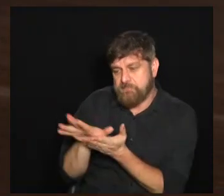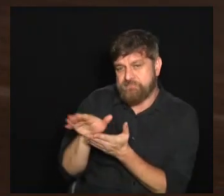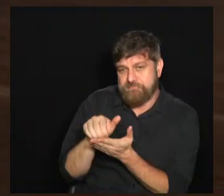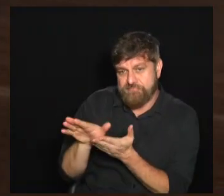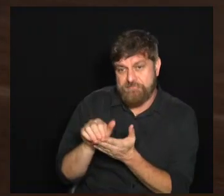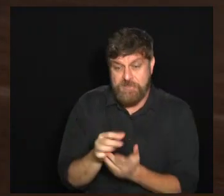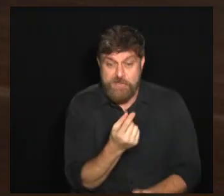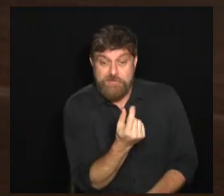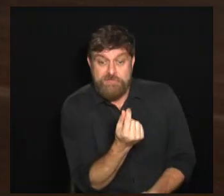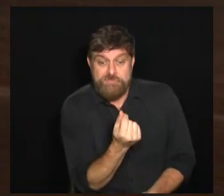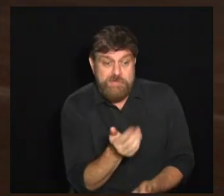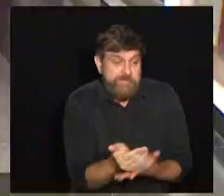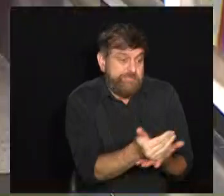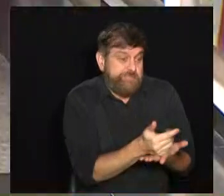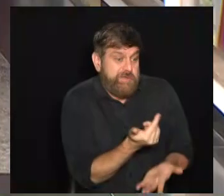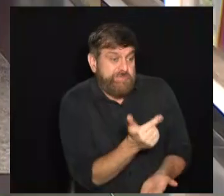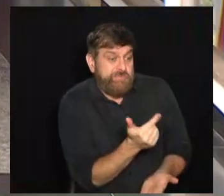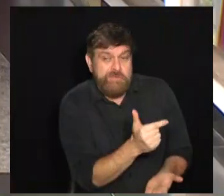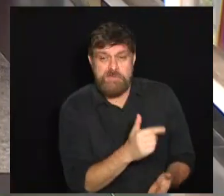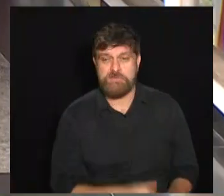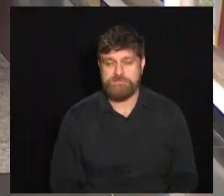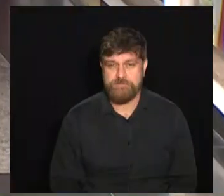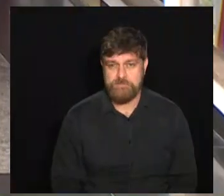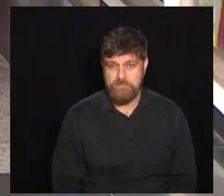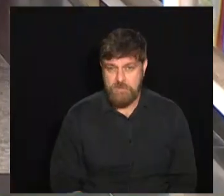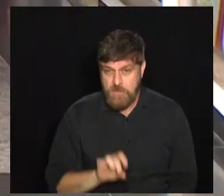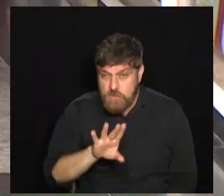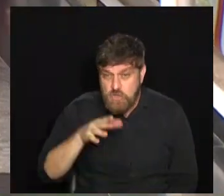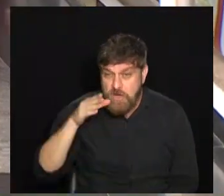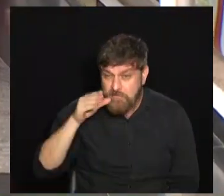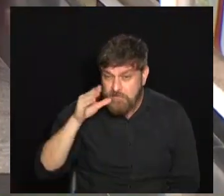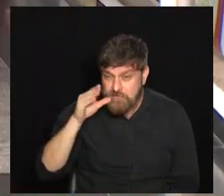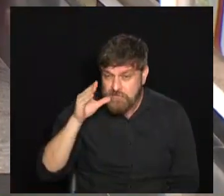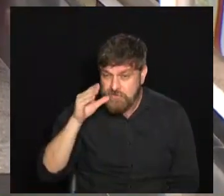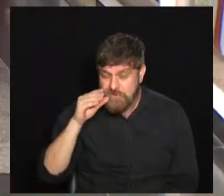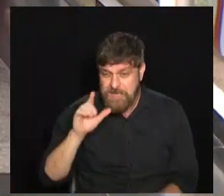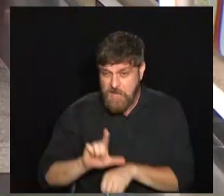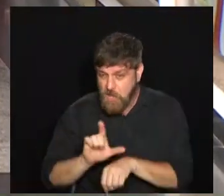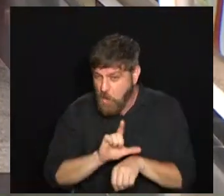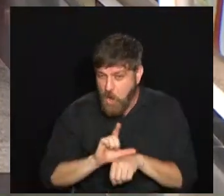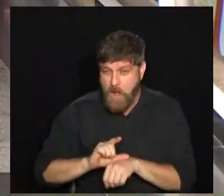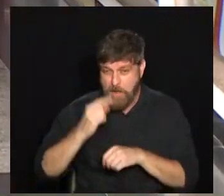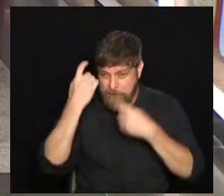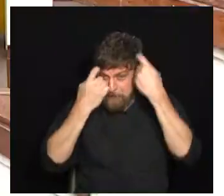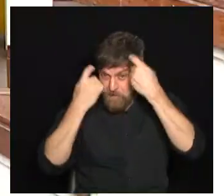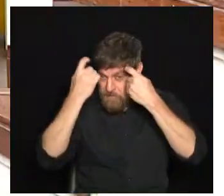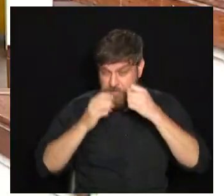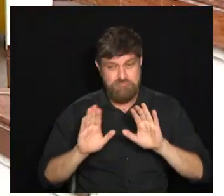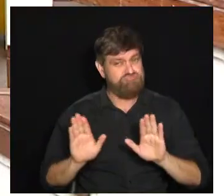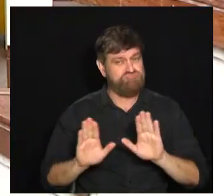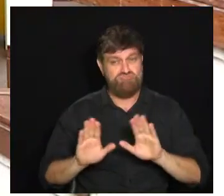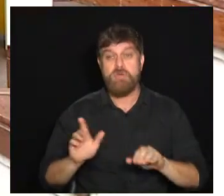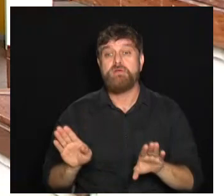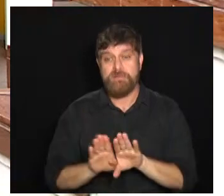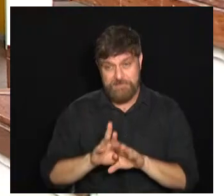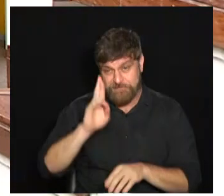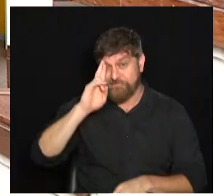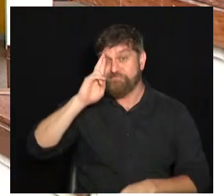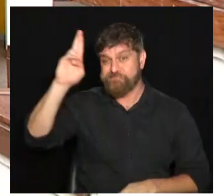queda de faturamento dos lojistas. Não são apenas os funcionários das lojas que estão preocupados, os donos